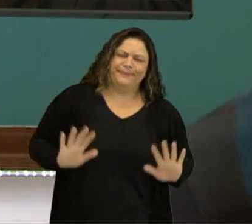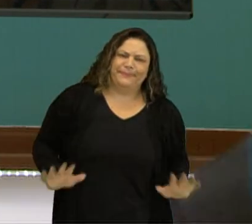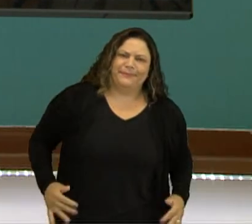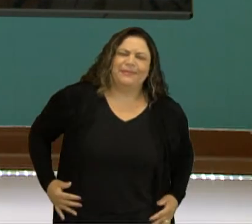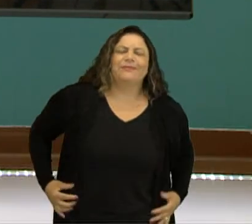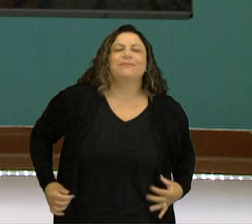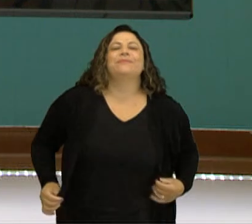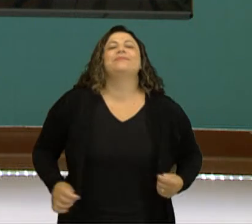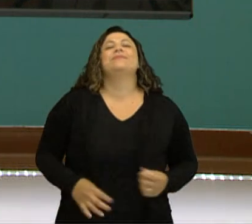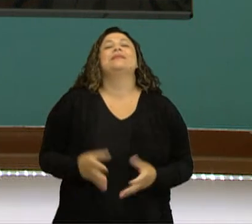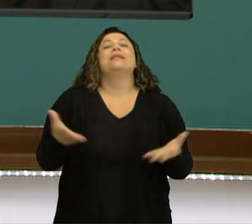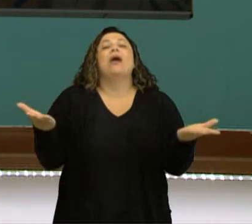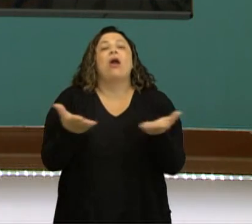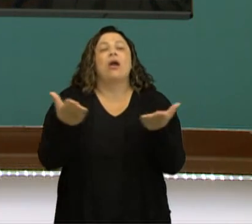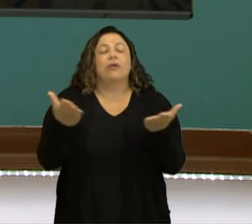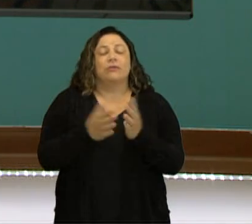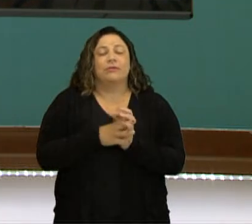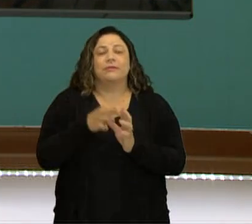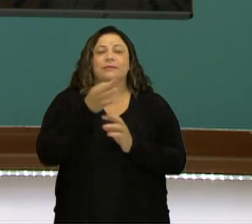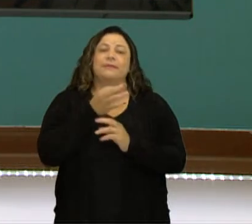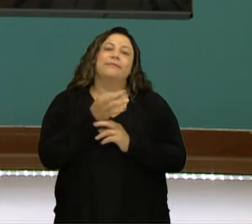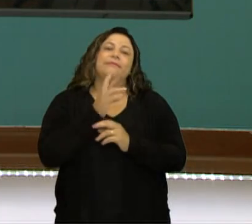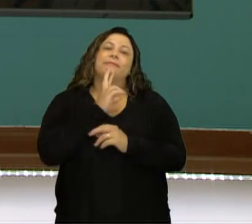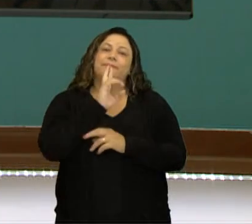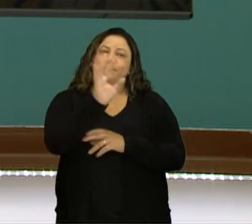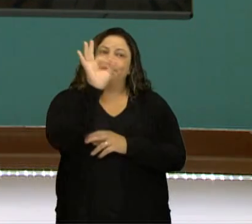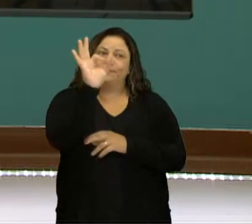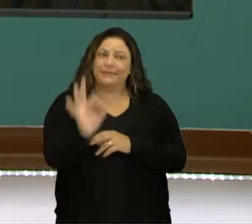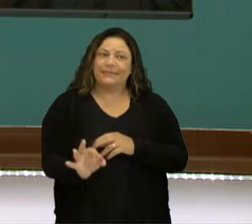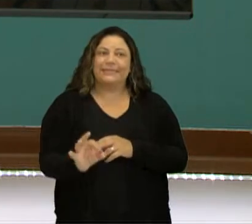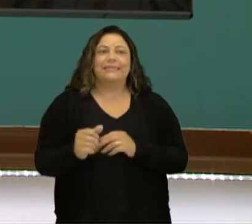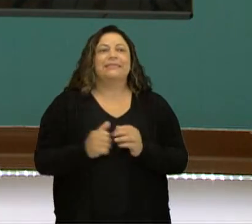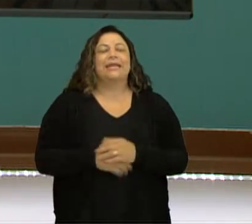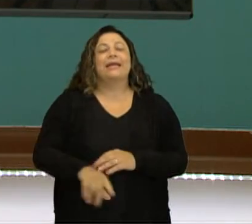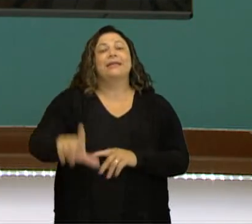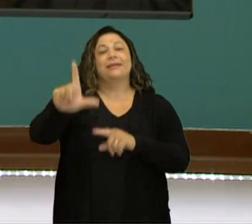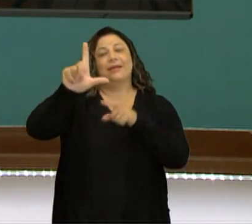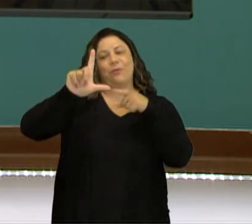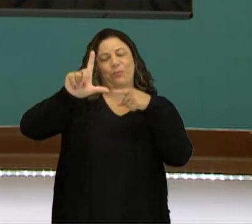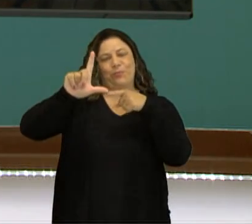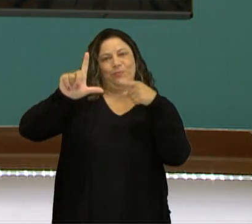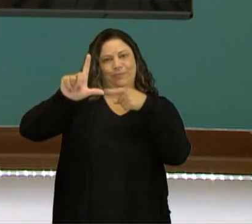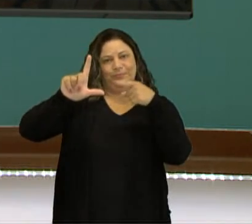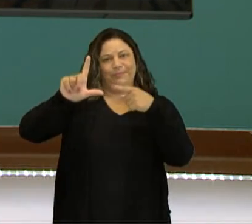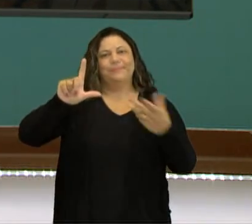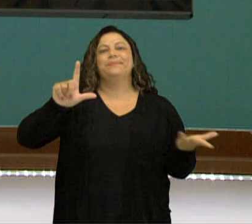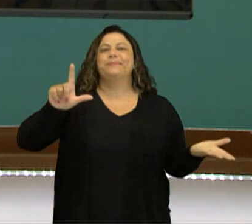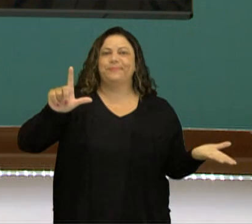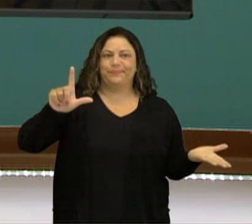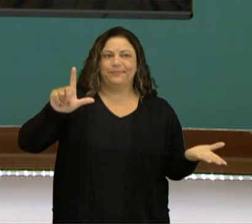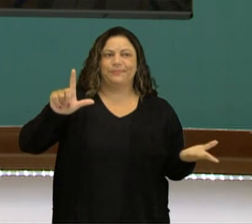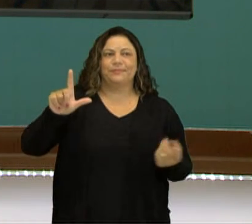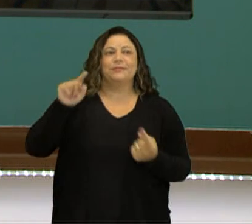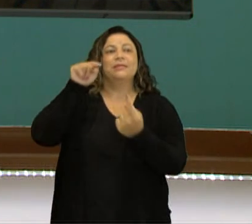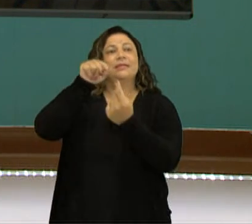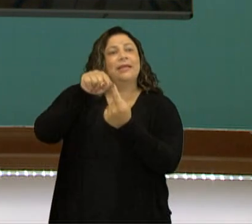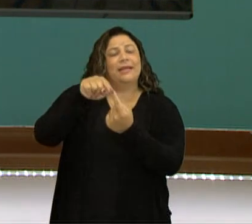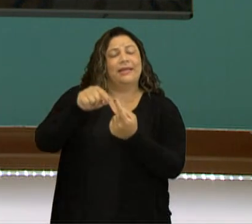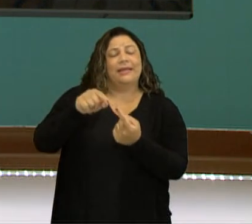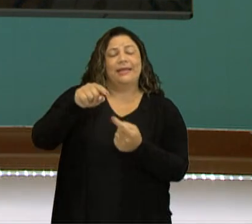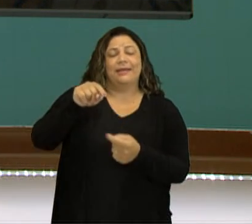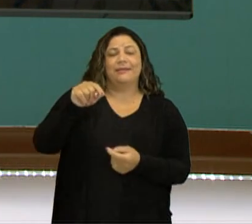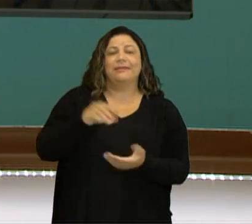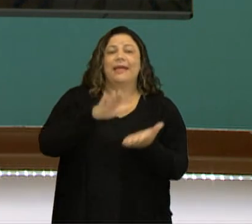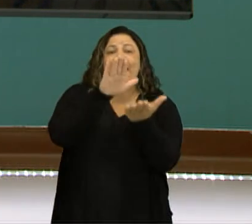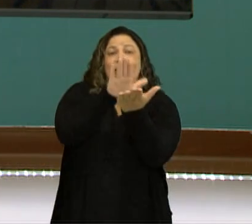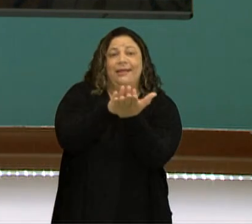nesse caso, a alternativa correta é a alternativa do ponto L, certo? Então, cairá no ponto L,